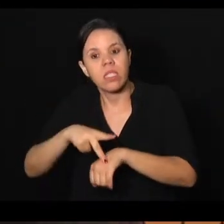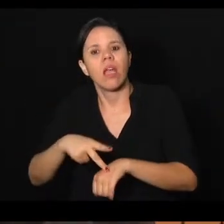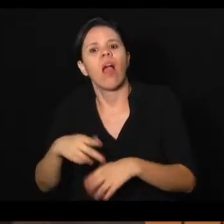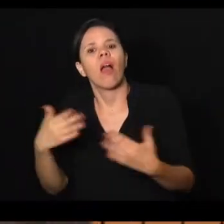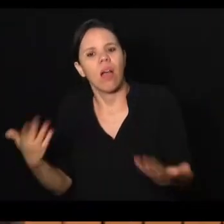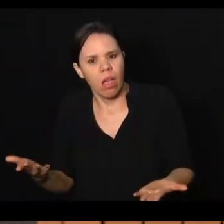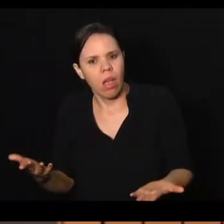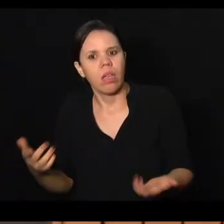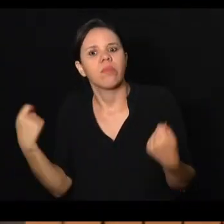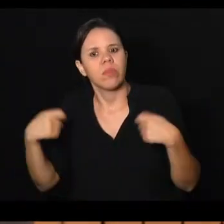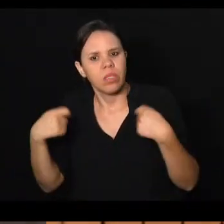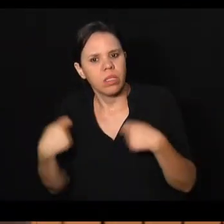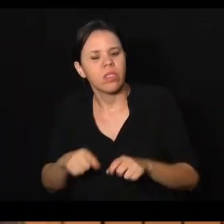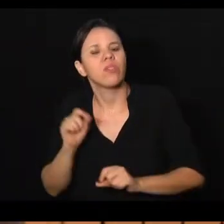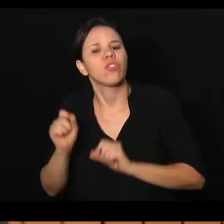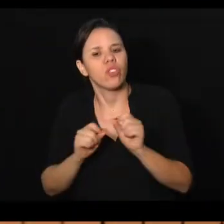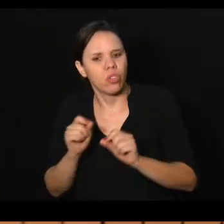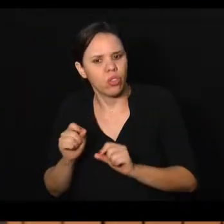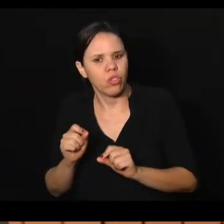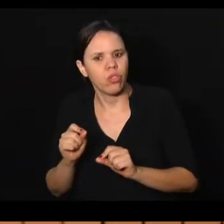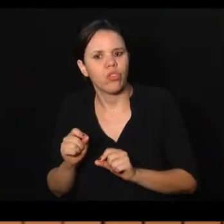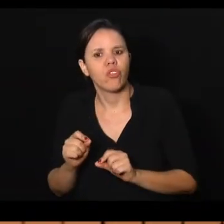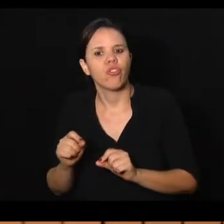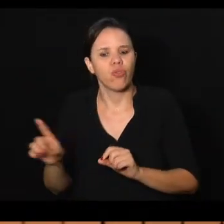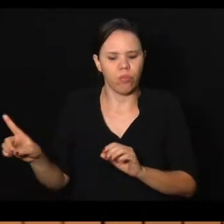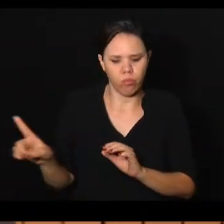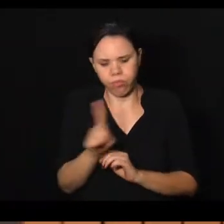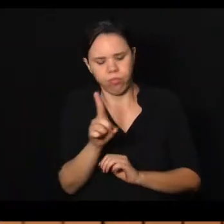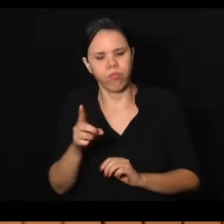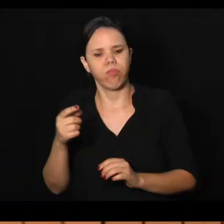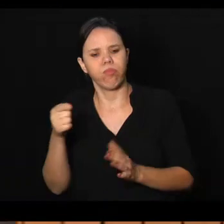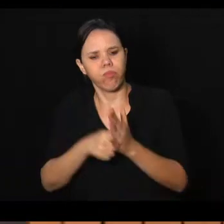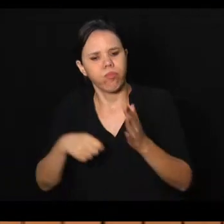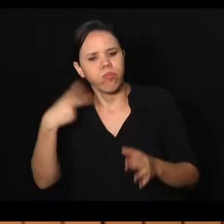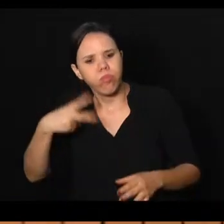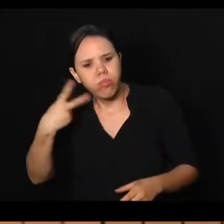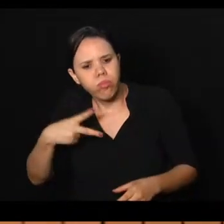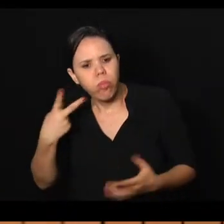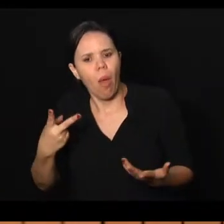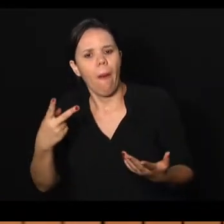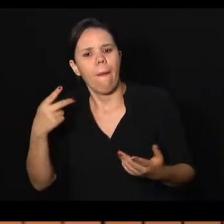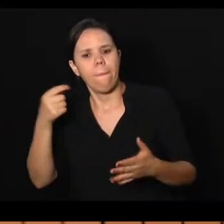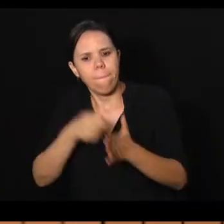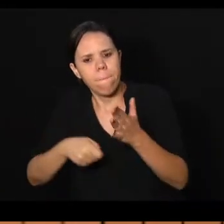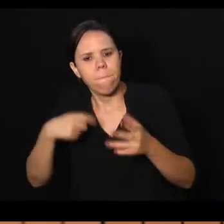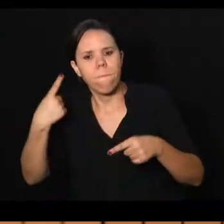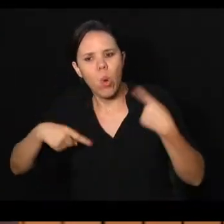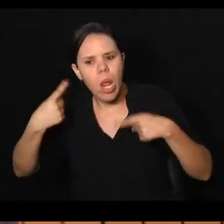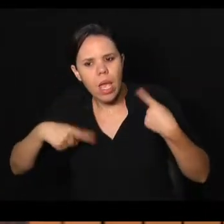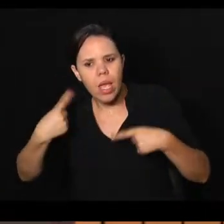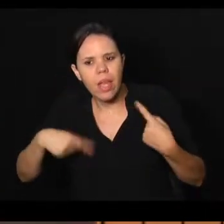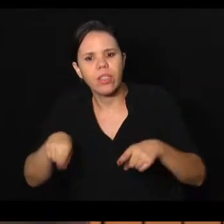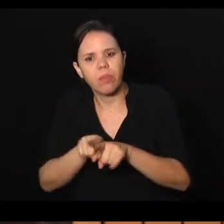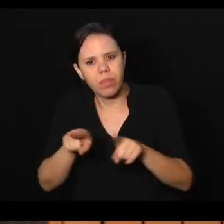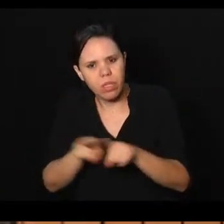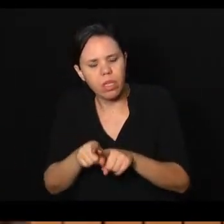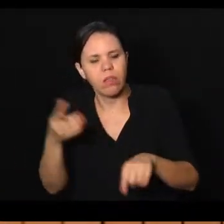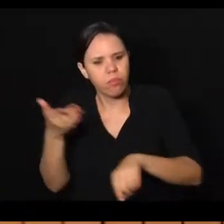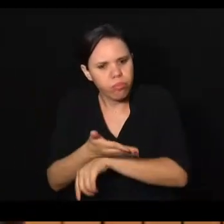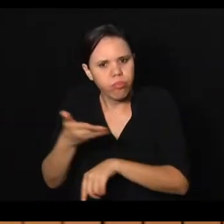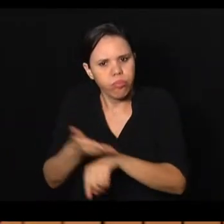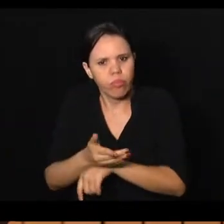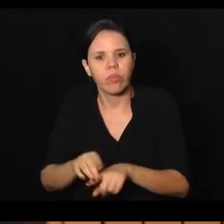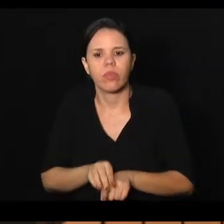que a mulher precisa chegar ao parlamento. A mulher precisa ocupar o parlamento. Somos um país ainda